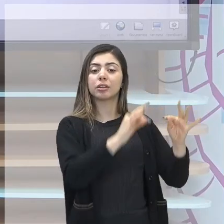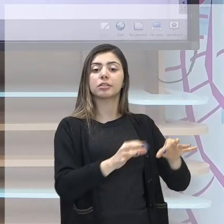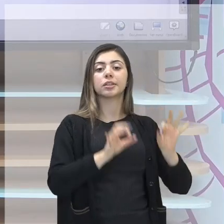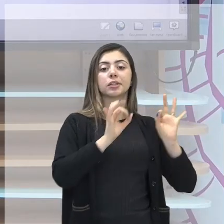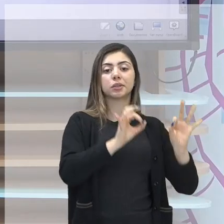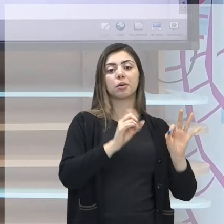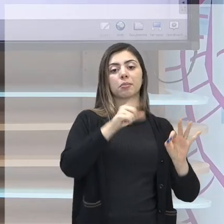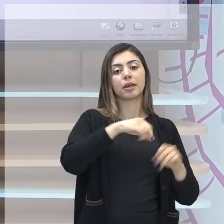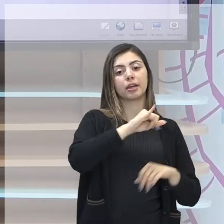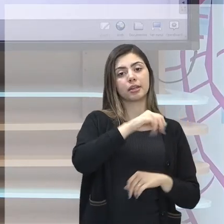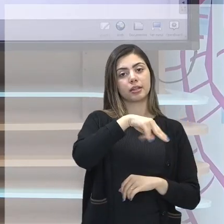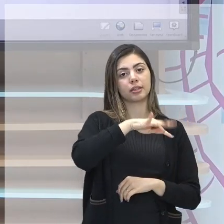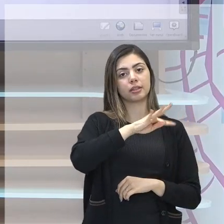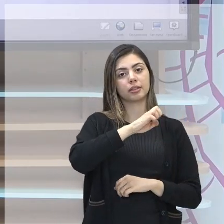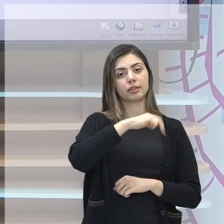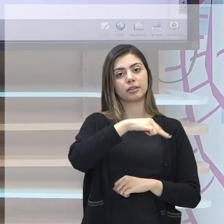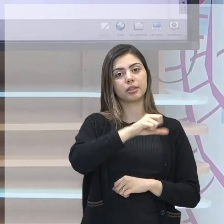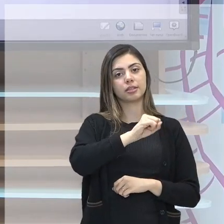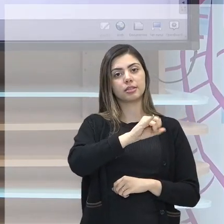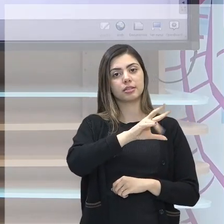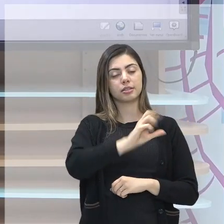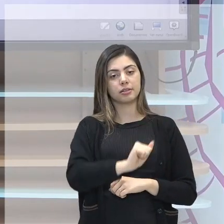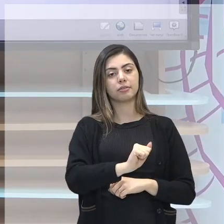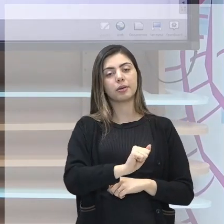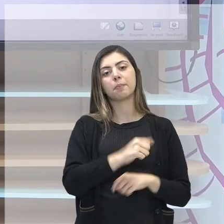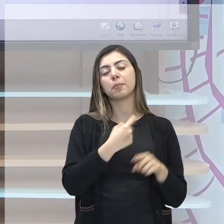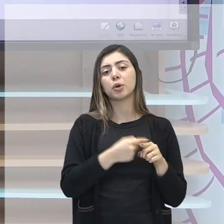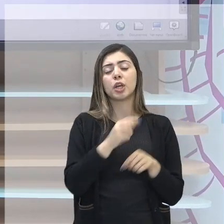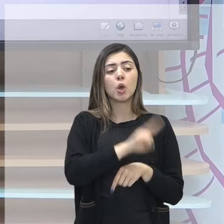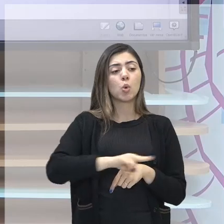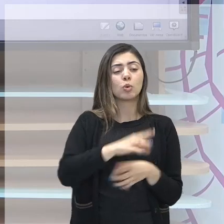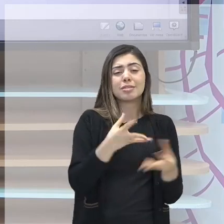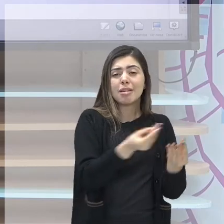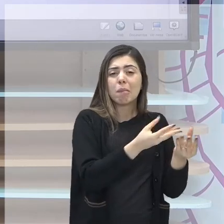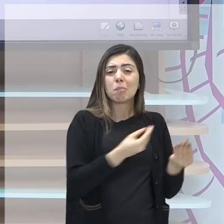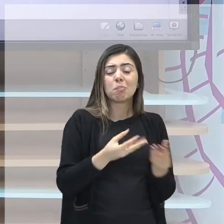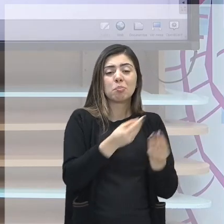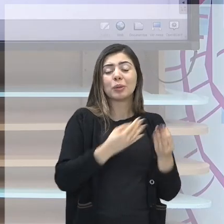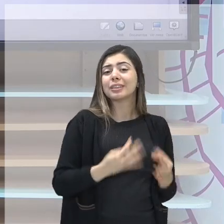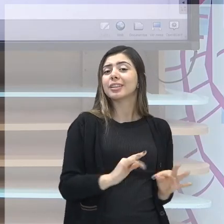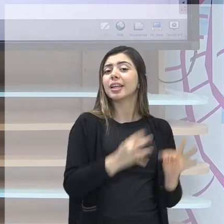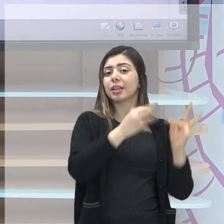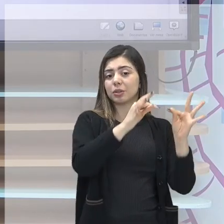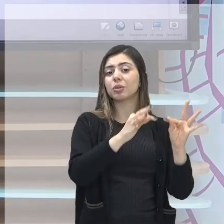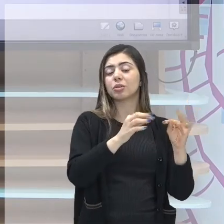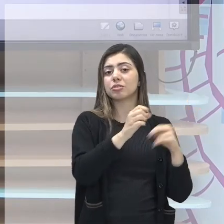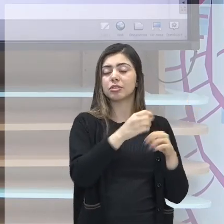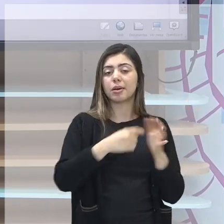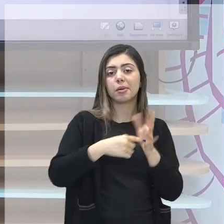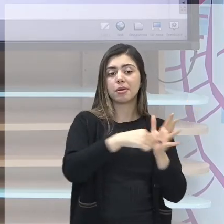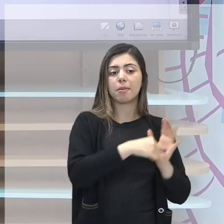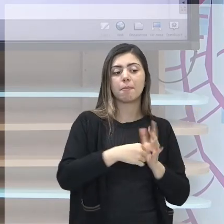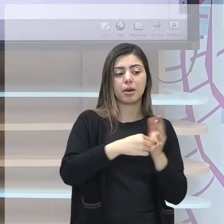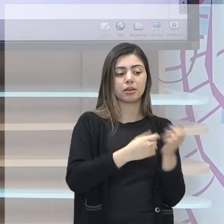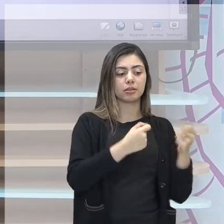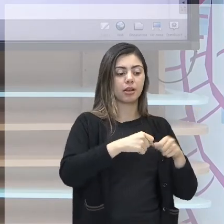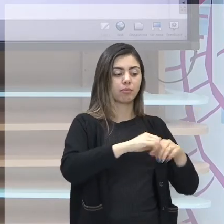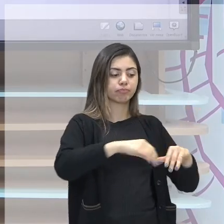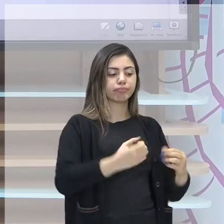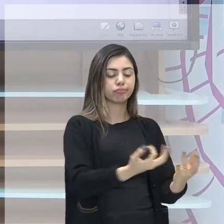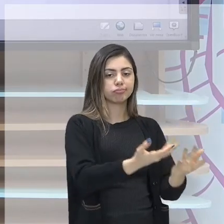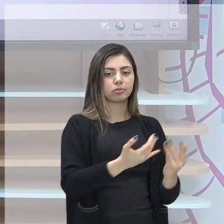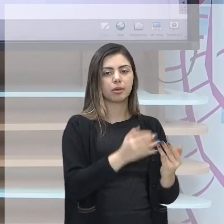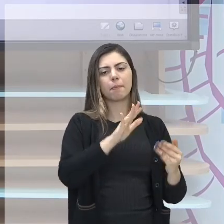é intensiva. É intensa no uso de tecnologias e máquinas no processo produtivo.